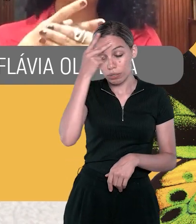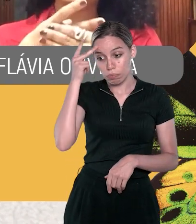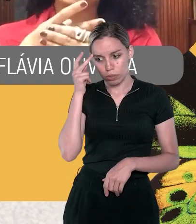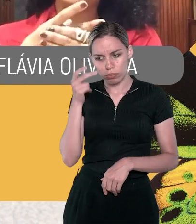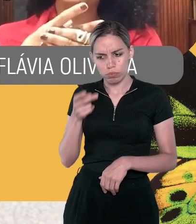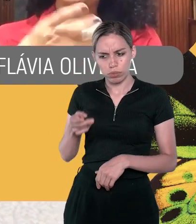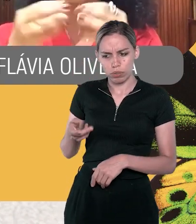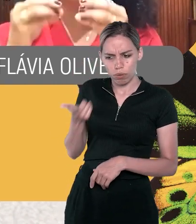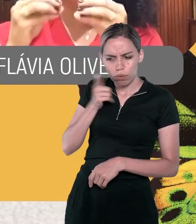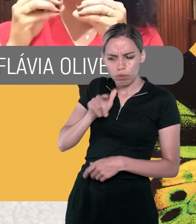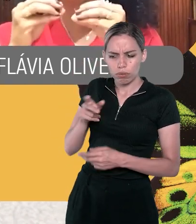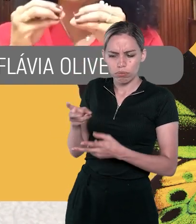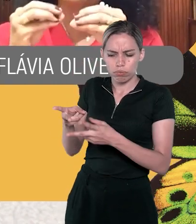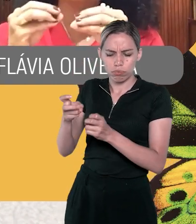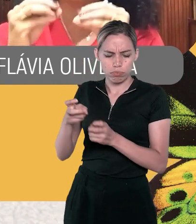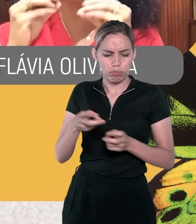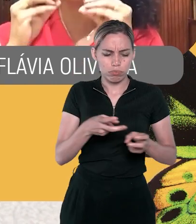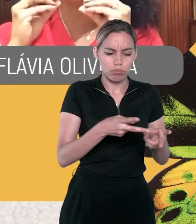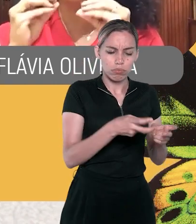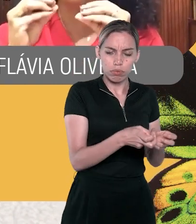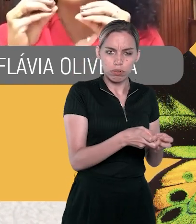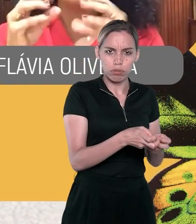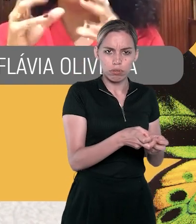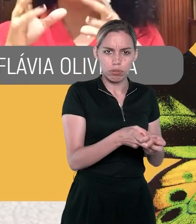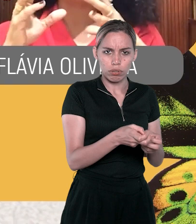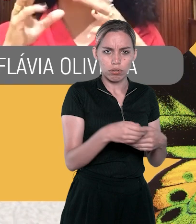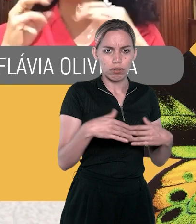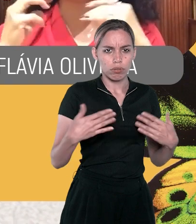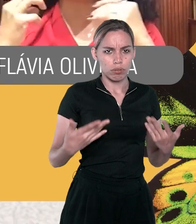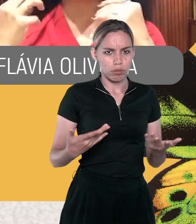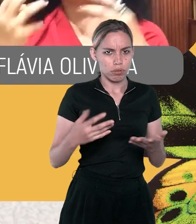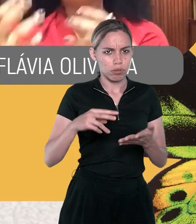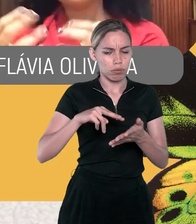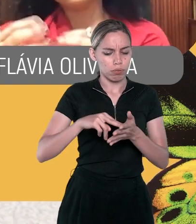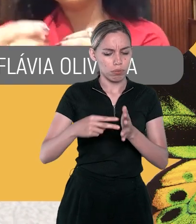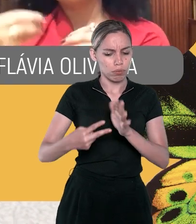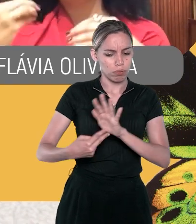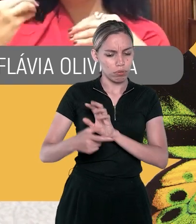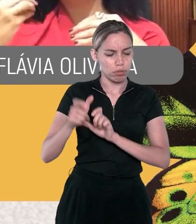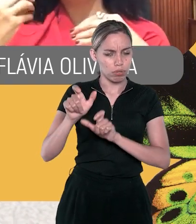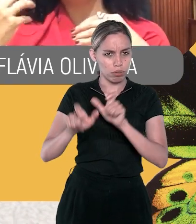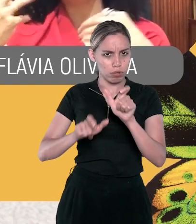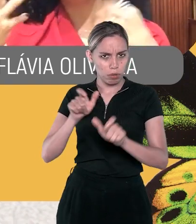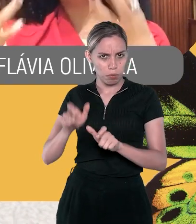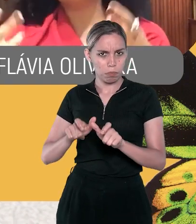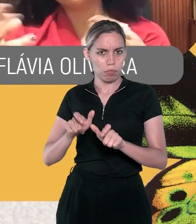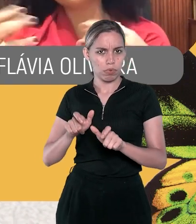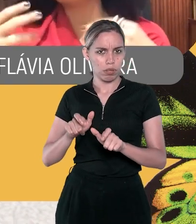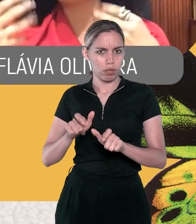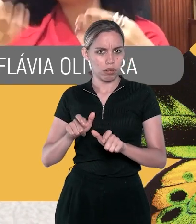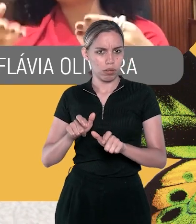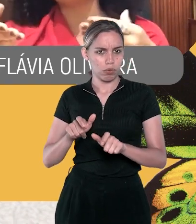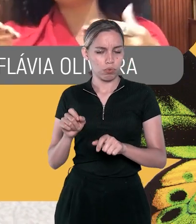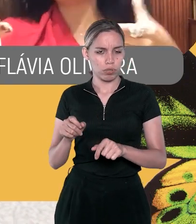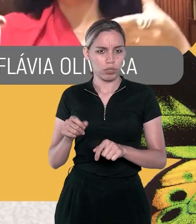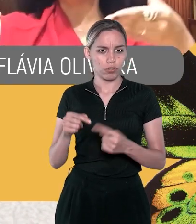2 personagens, é porque estão com o olhar se educando, se construindo